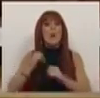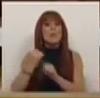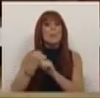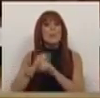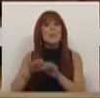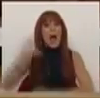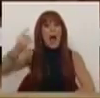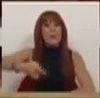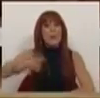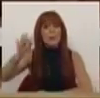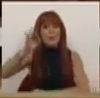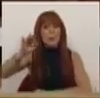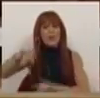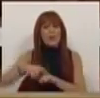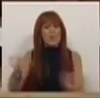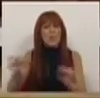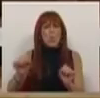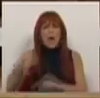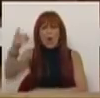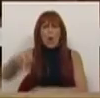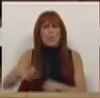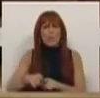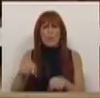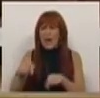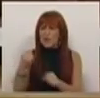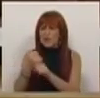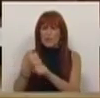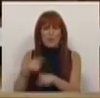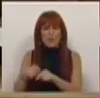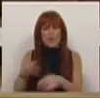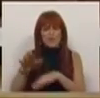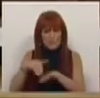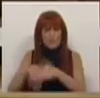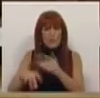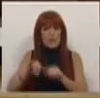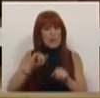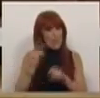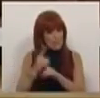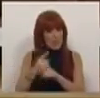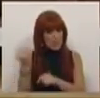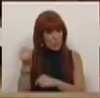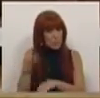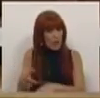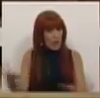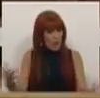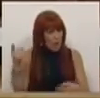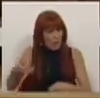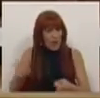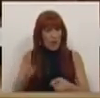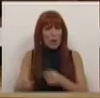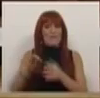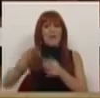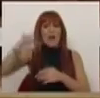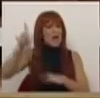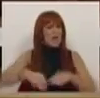papel enquanto autoridade monetária, e não há nada que obrigue a que essas funções sejam desempenhadas pela mesma instituição. Finalmente,